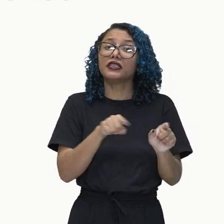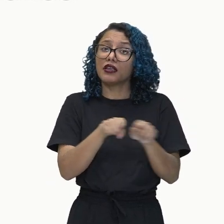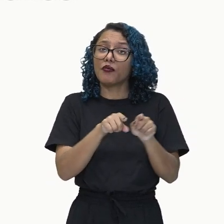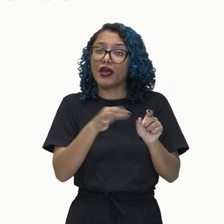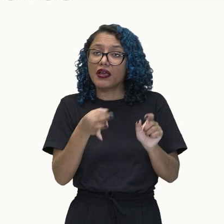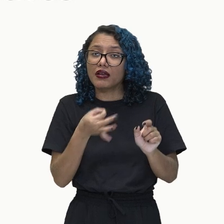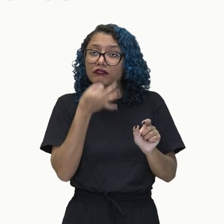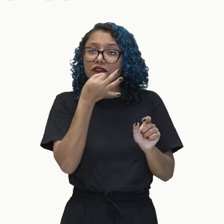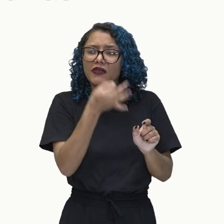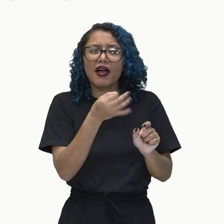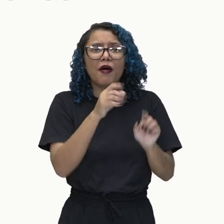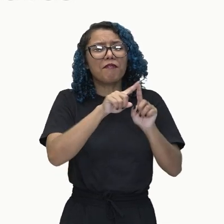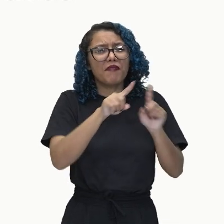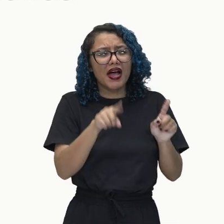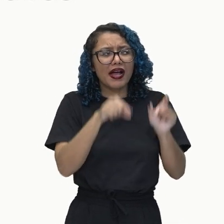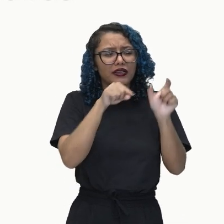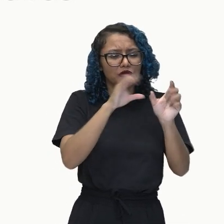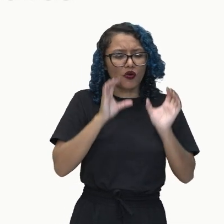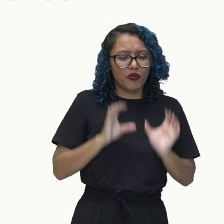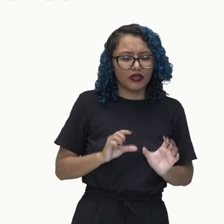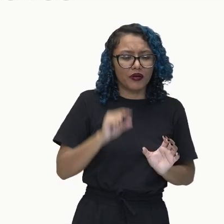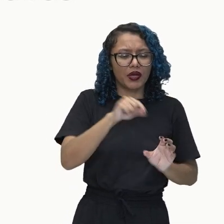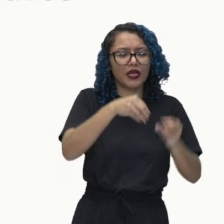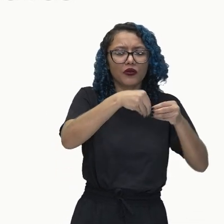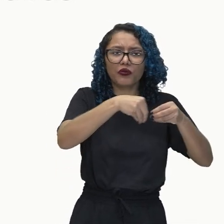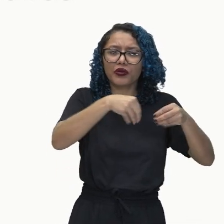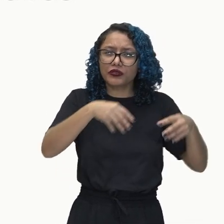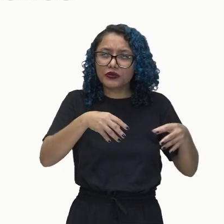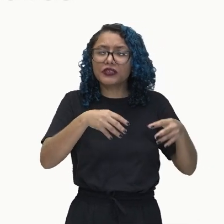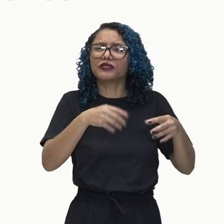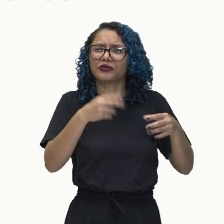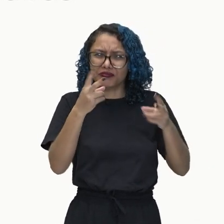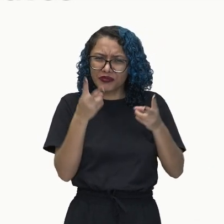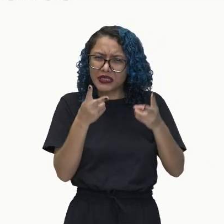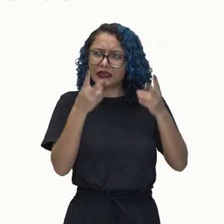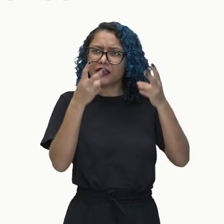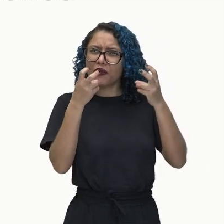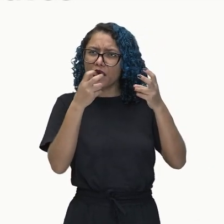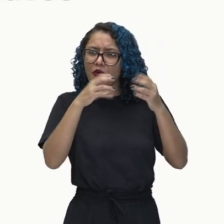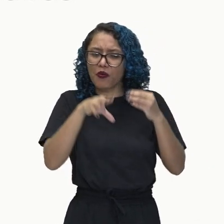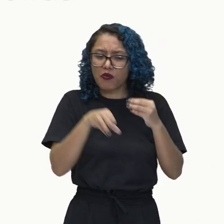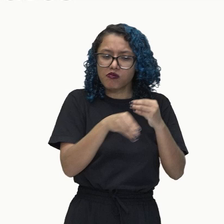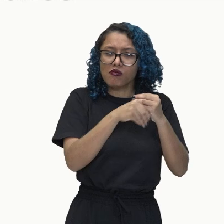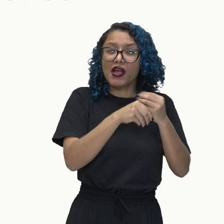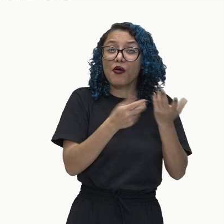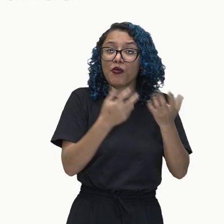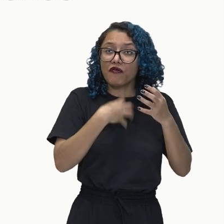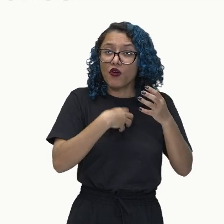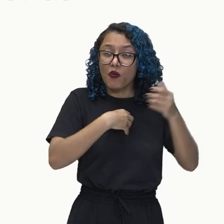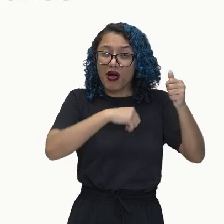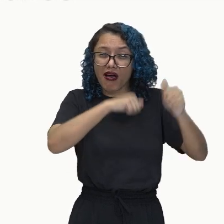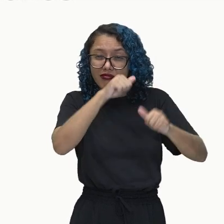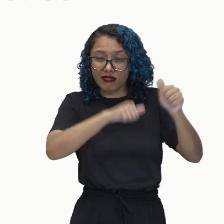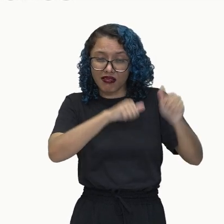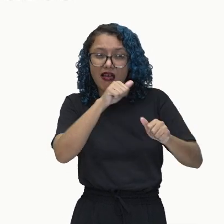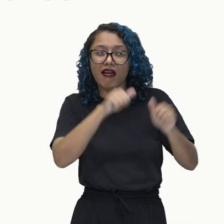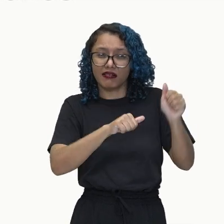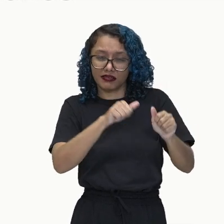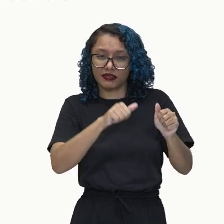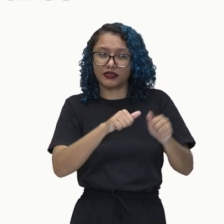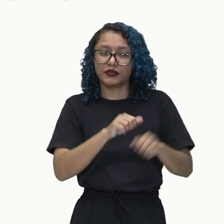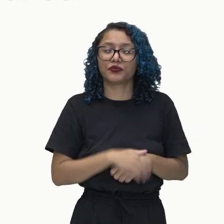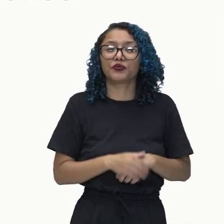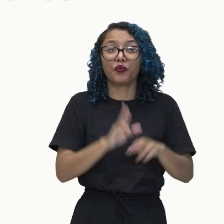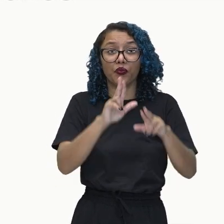na minha resenha eu já coloquei algum elemento para analisar, é analítico. Por isso é possível dizer que em toda resenha existe